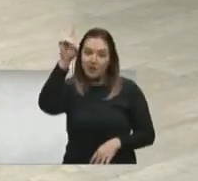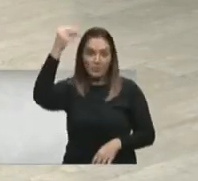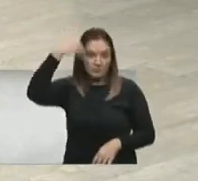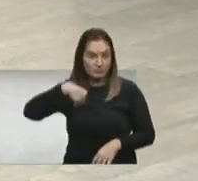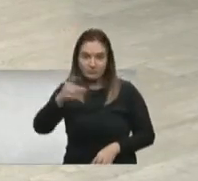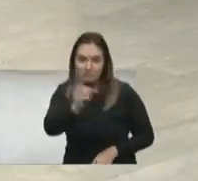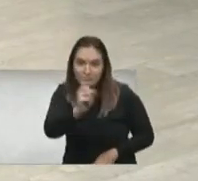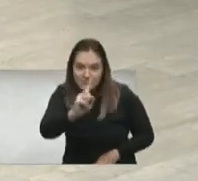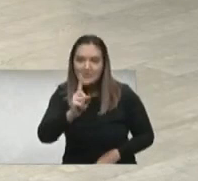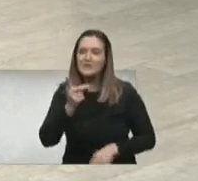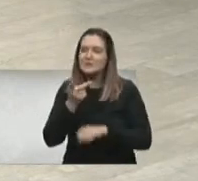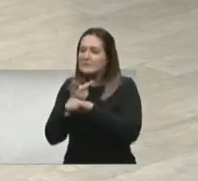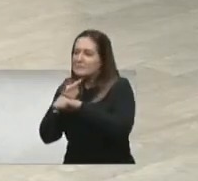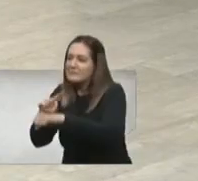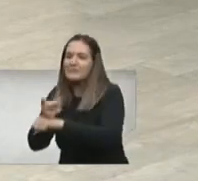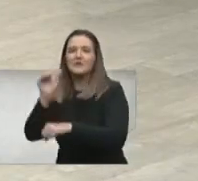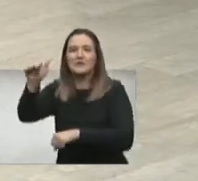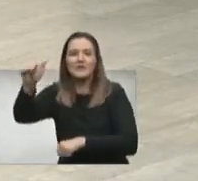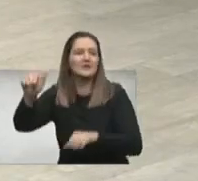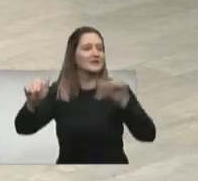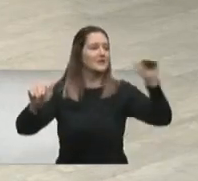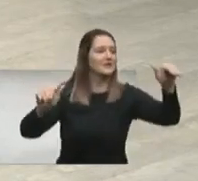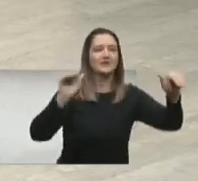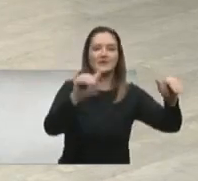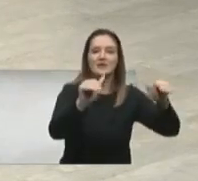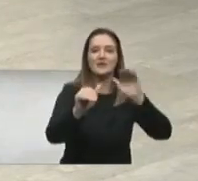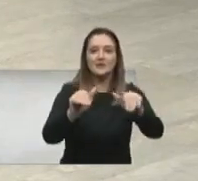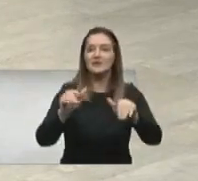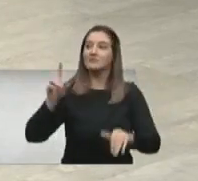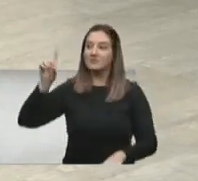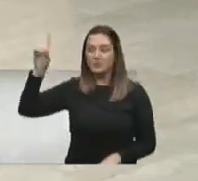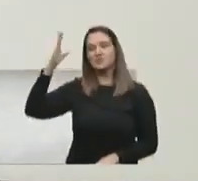homem. Deus foi atrás do Adão e da Eva.